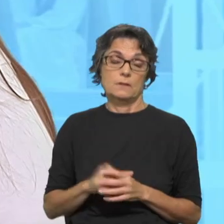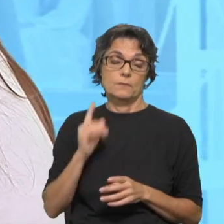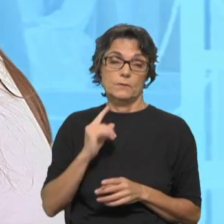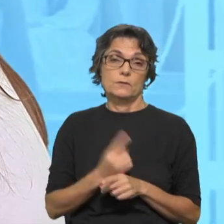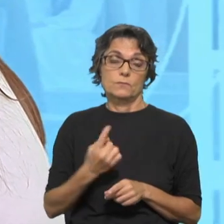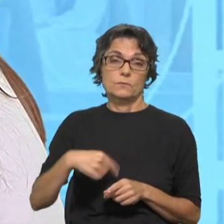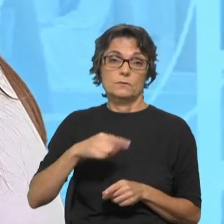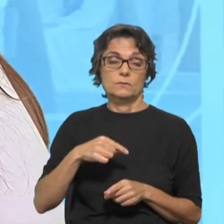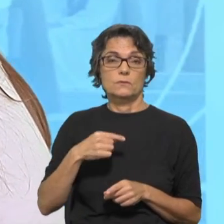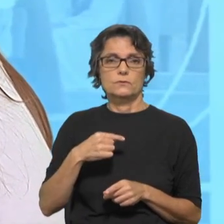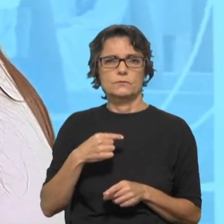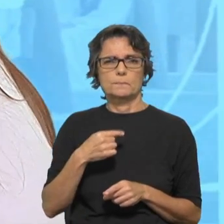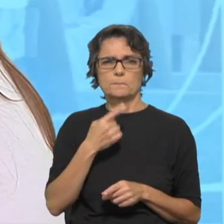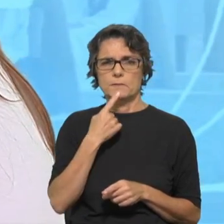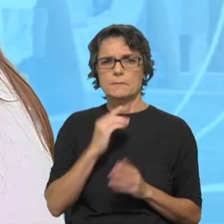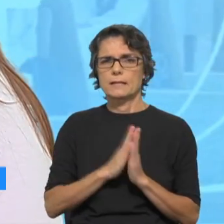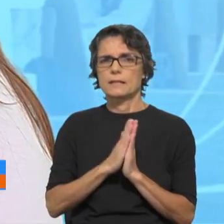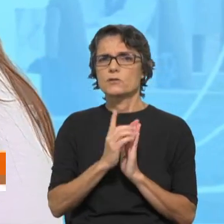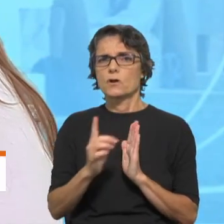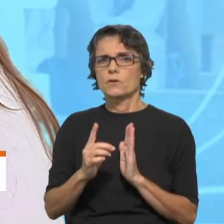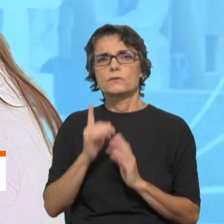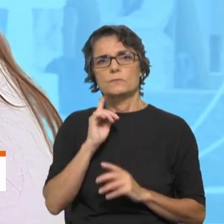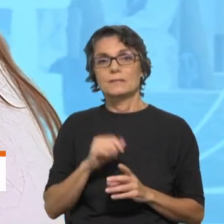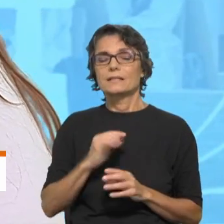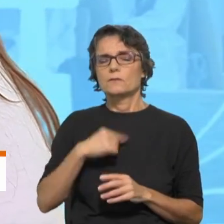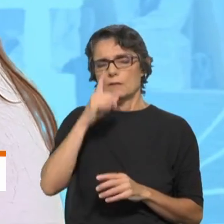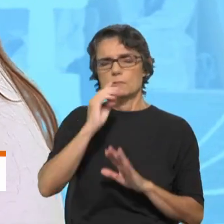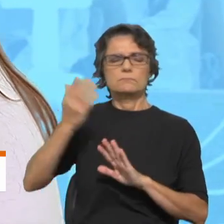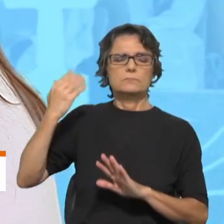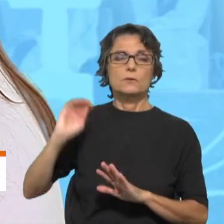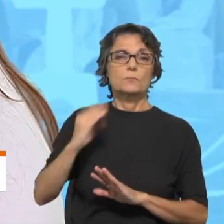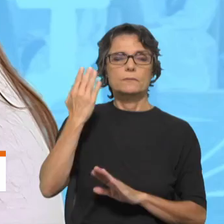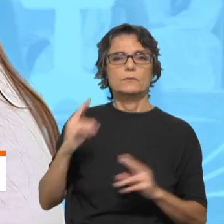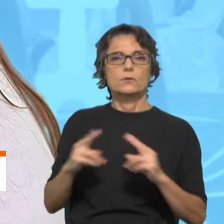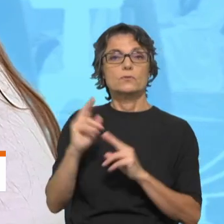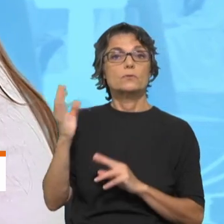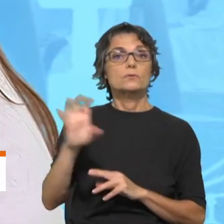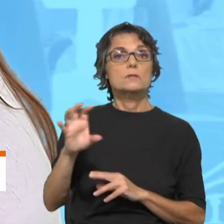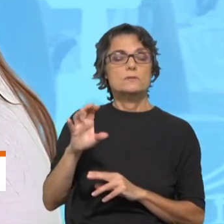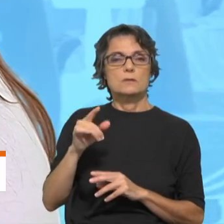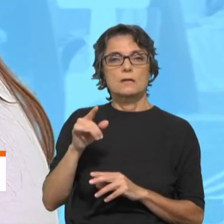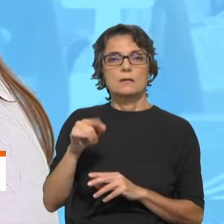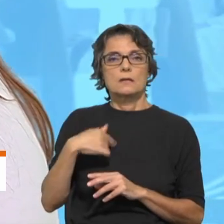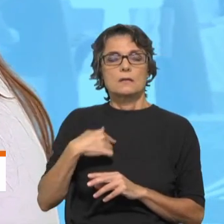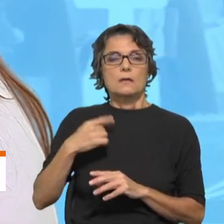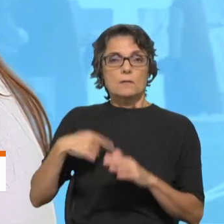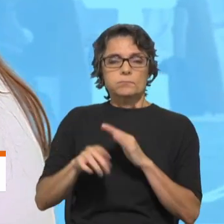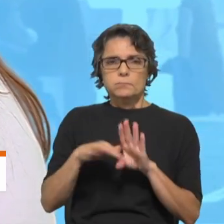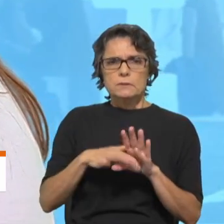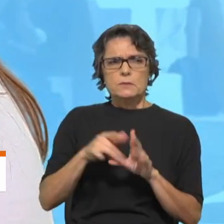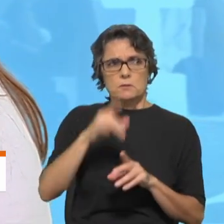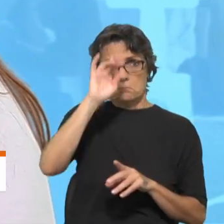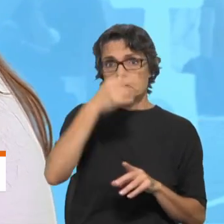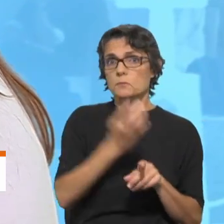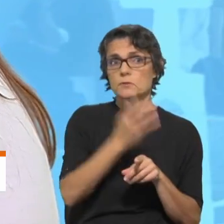da igreja, e eu acho que isso foi uma coisa que me impactou quando eu fui ao meu primeiro encontro nacional. Eu sabia que na minha diocese havia aquele encontro de convívios de